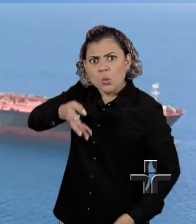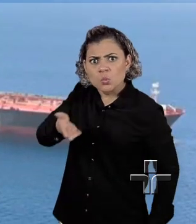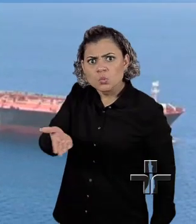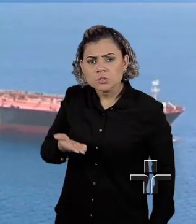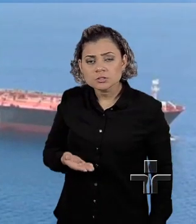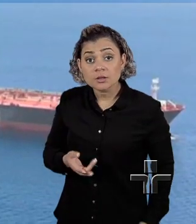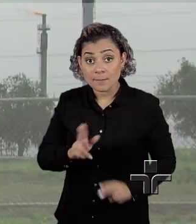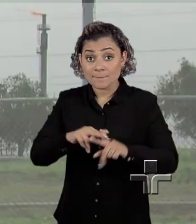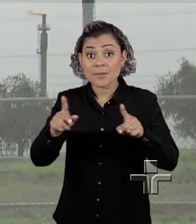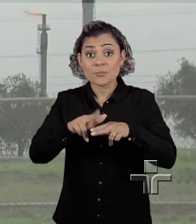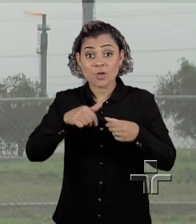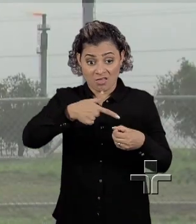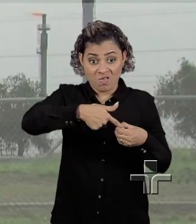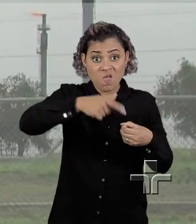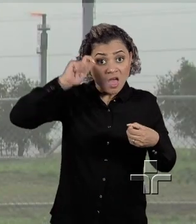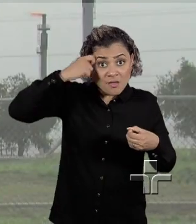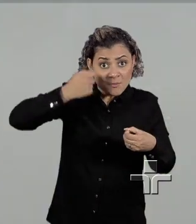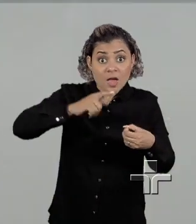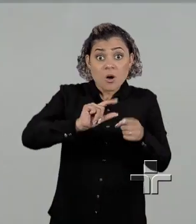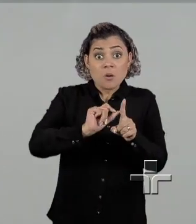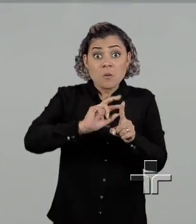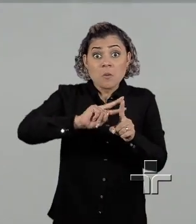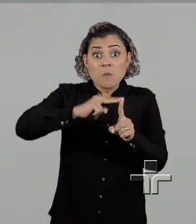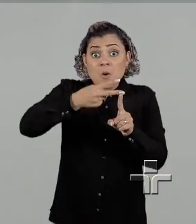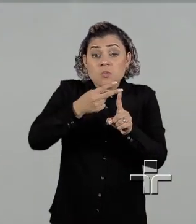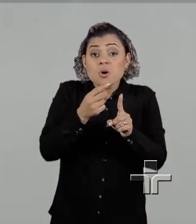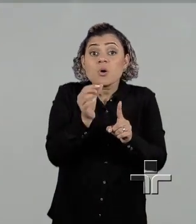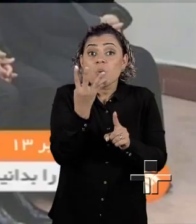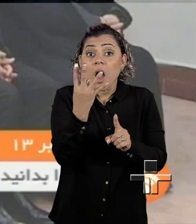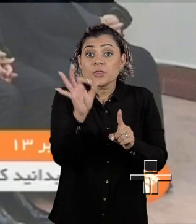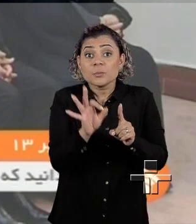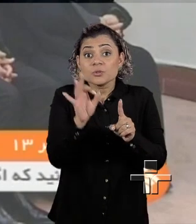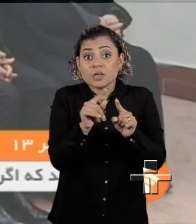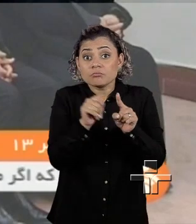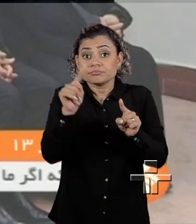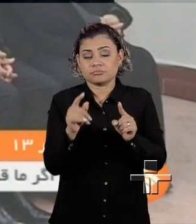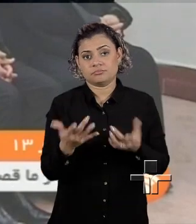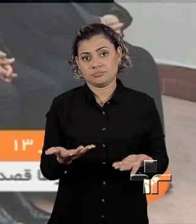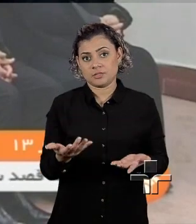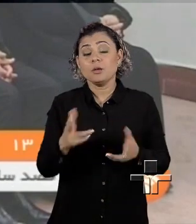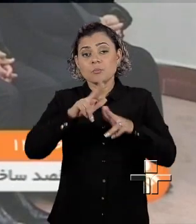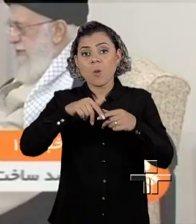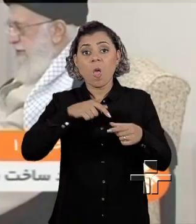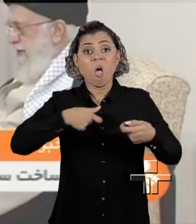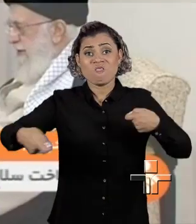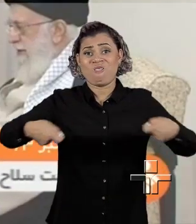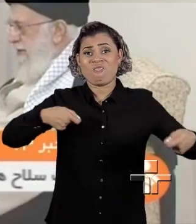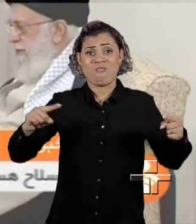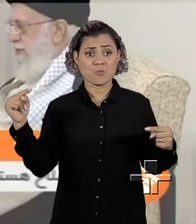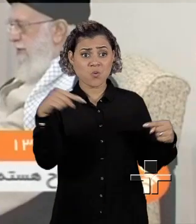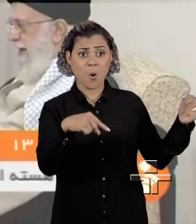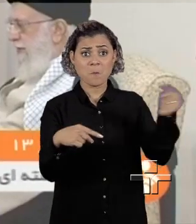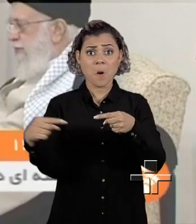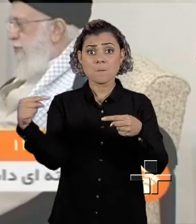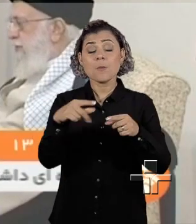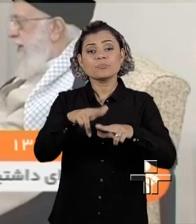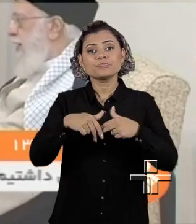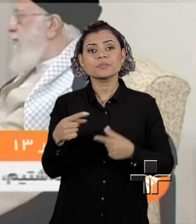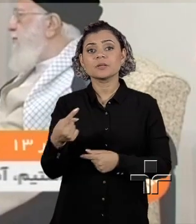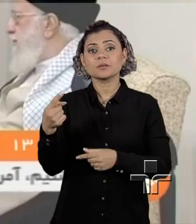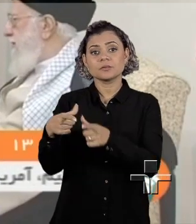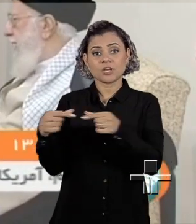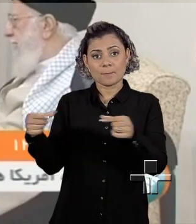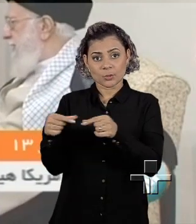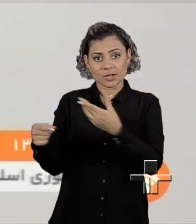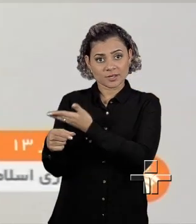fizeram o preço do petróleo subir 4% nas bolsas americanas. Os ataques acontecem no momento em que o primeiro-ministro japonês, Shinzo